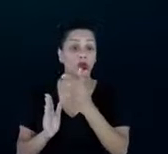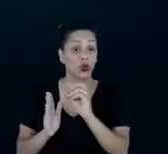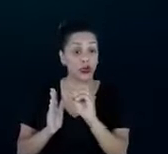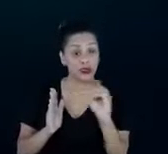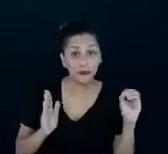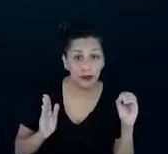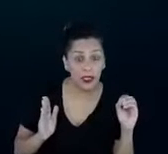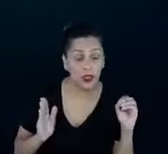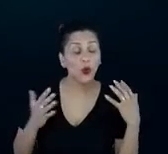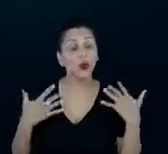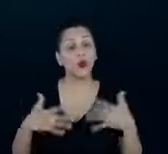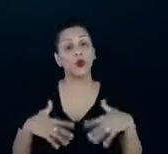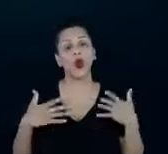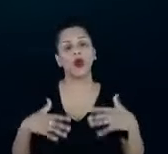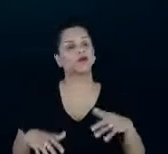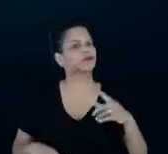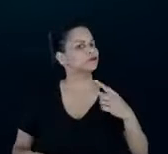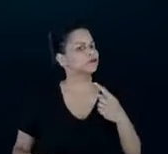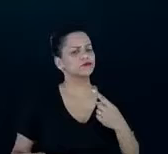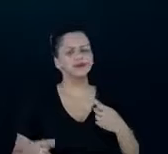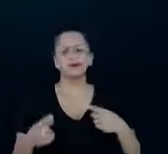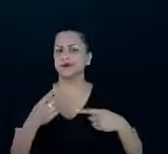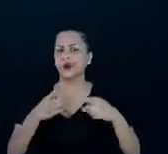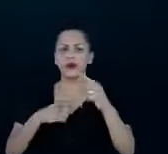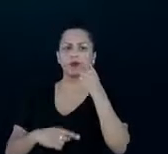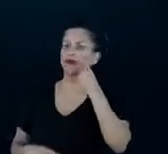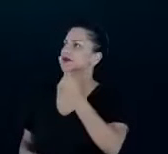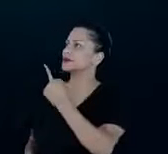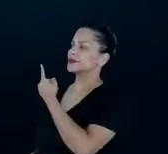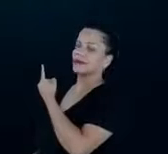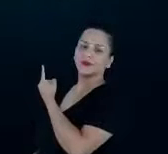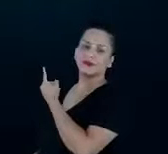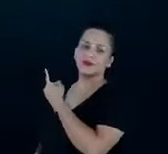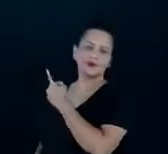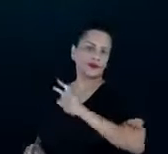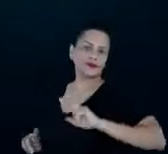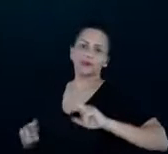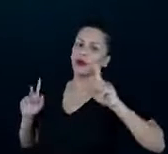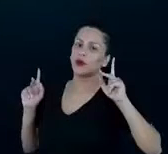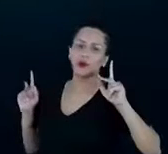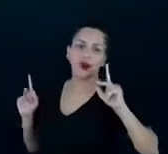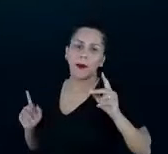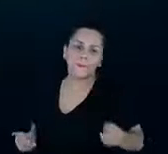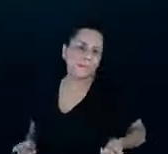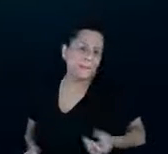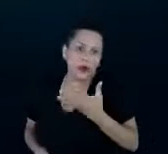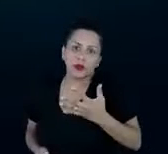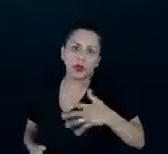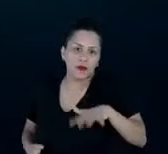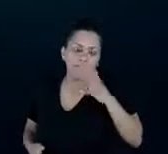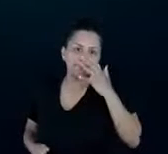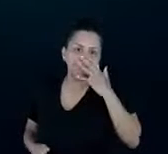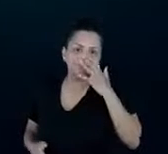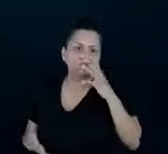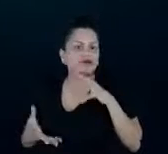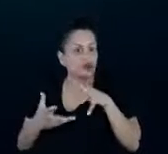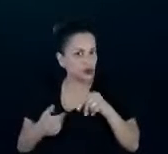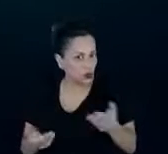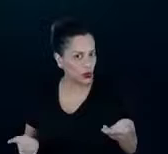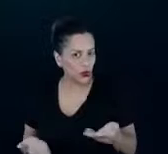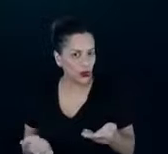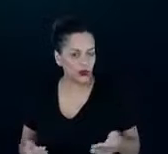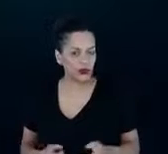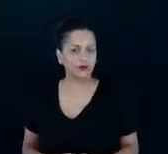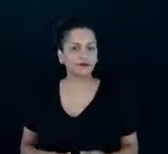dá para ver já mudança de Panorama é uma das cidades hoje mas modernas e impressionantes do mundo então quais são